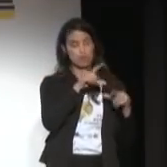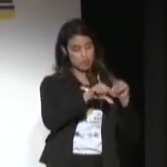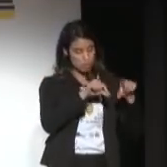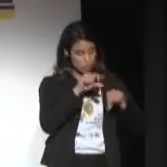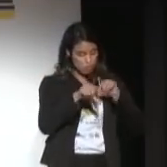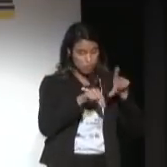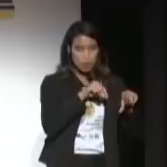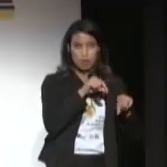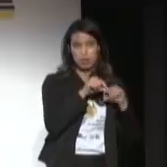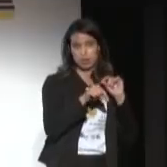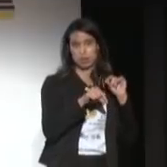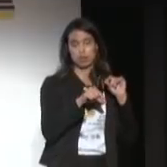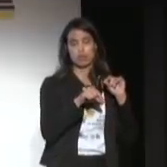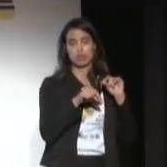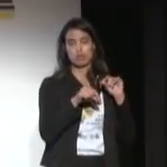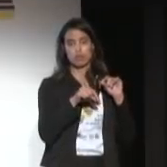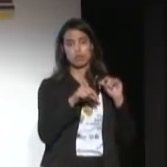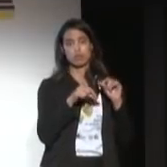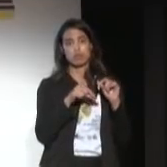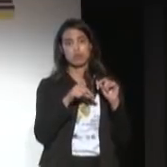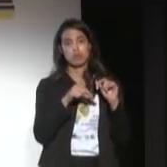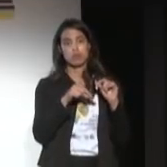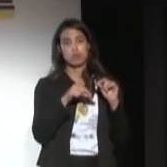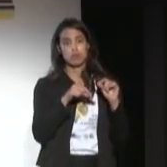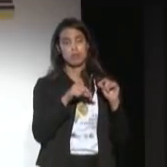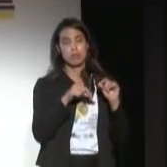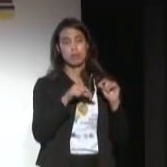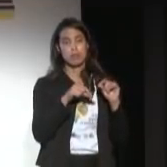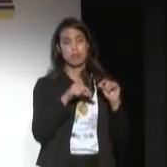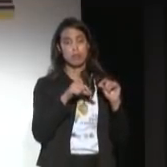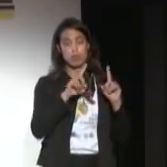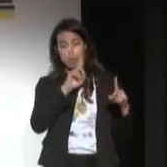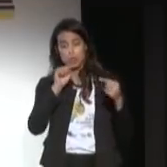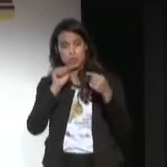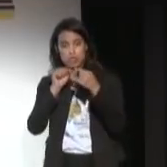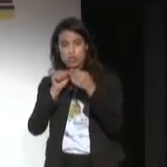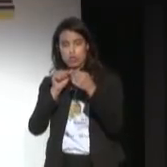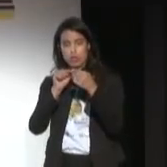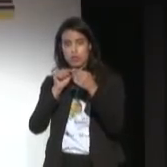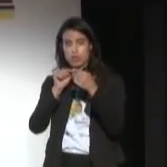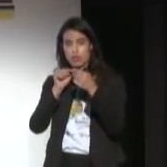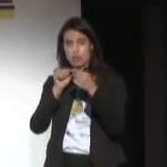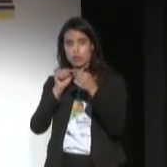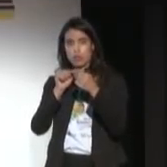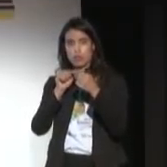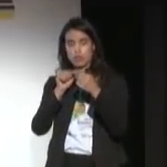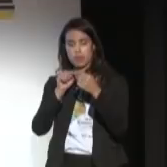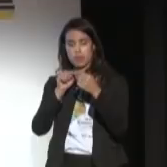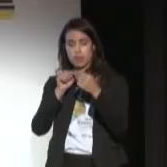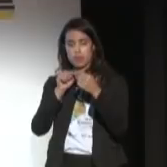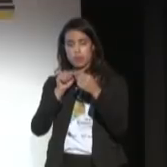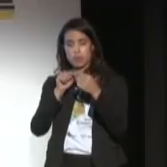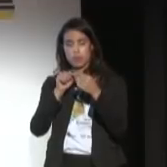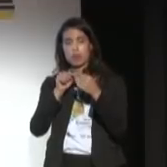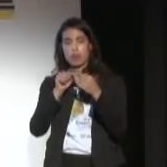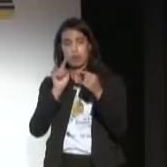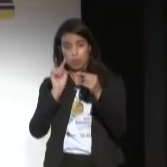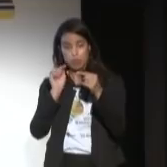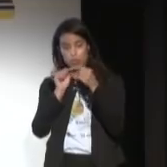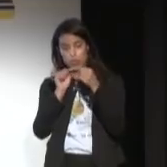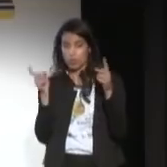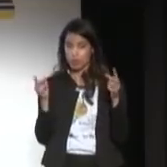selecionado para além dos materiais que ele tem do livro didático, em função das habilidades e dos objetos de conhecimento previstos na